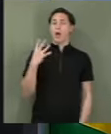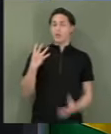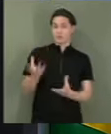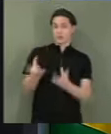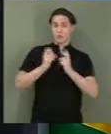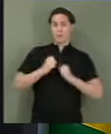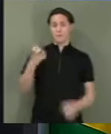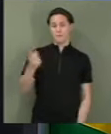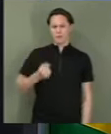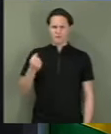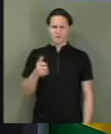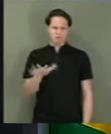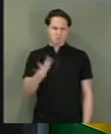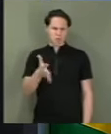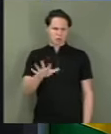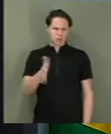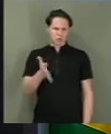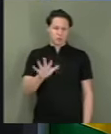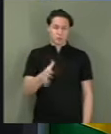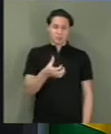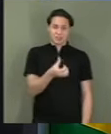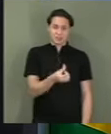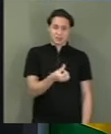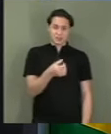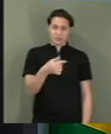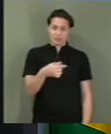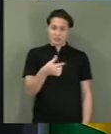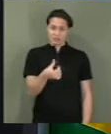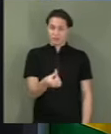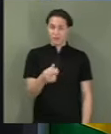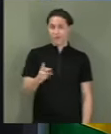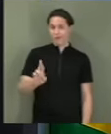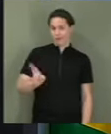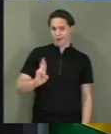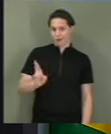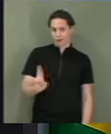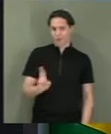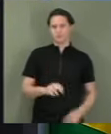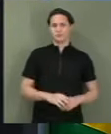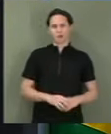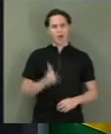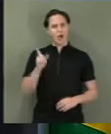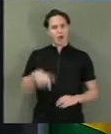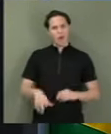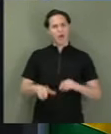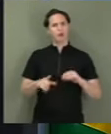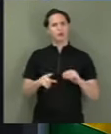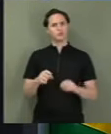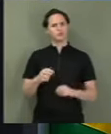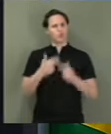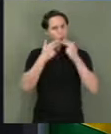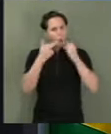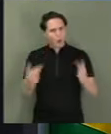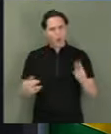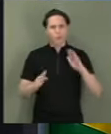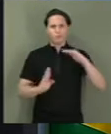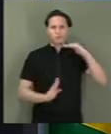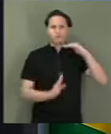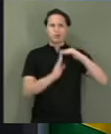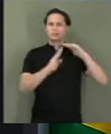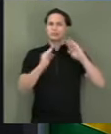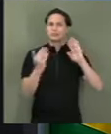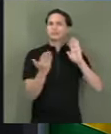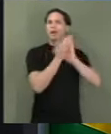de 676 foi o record na história do